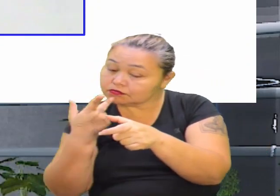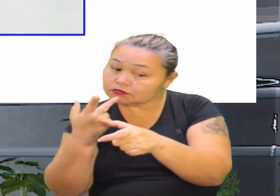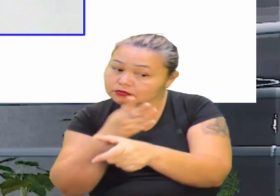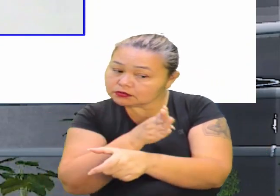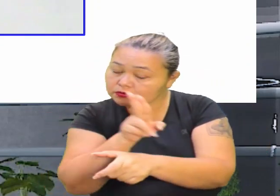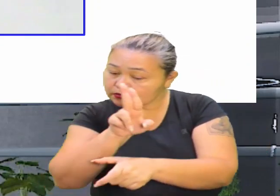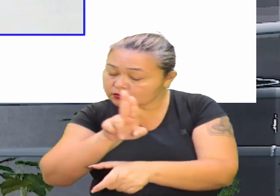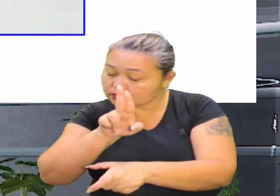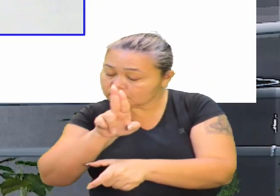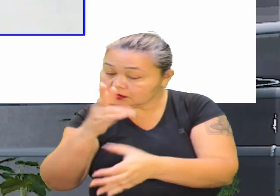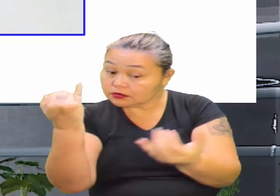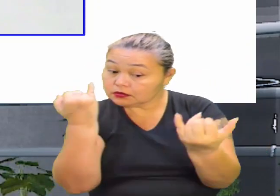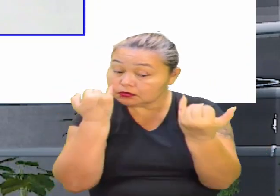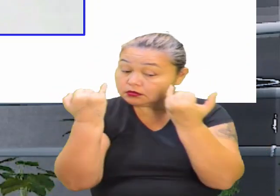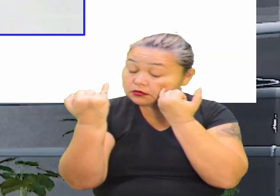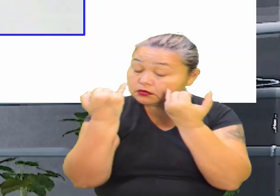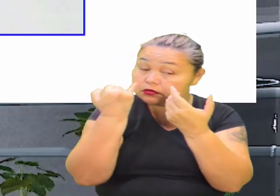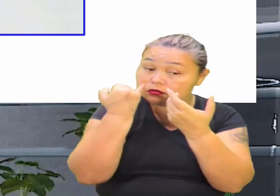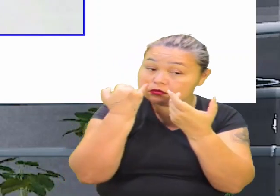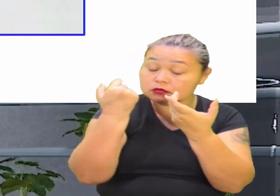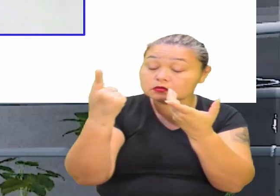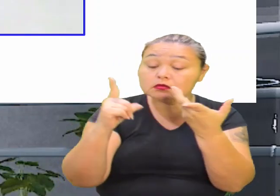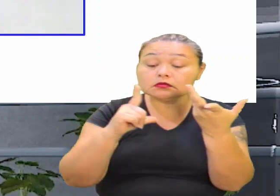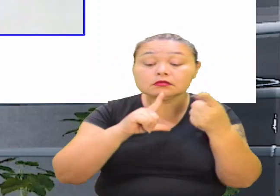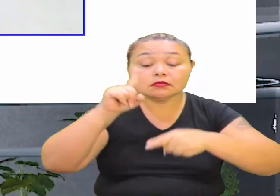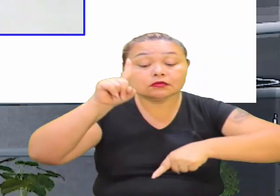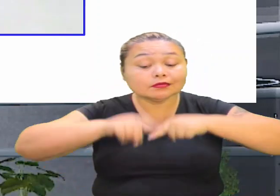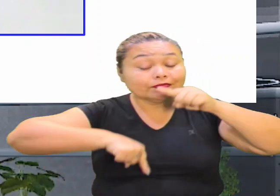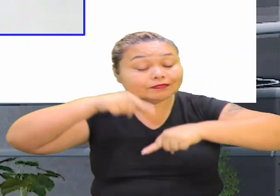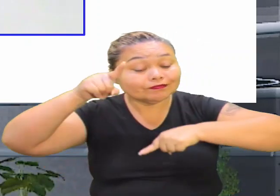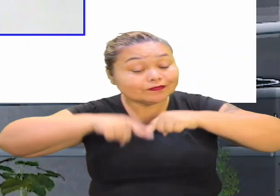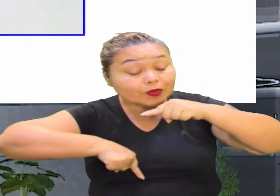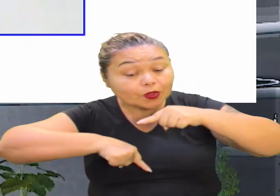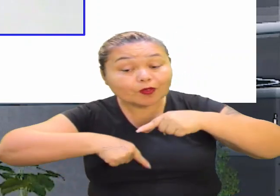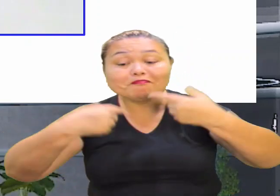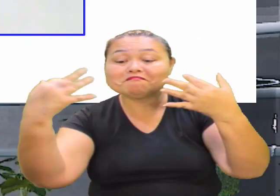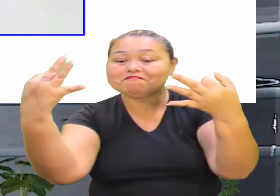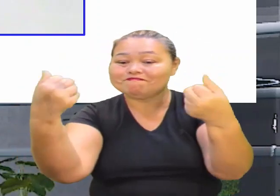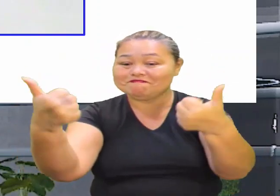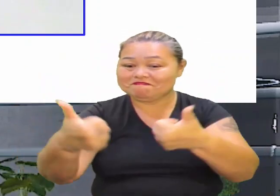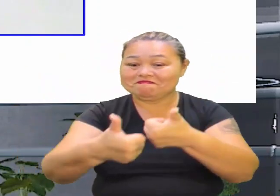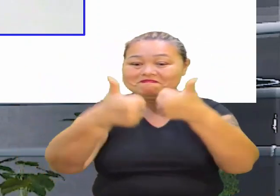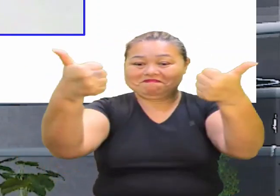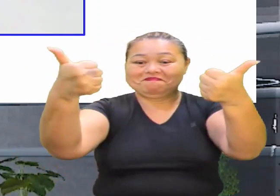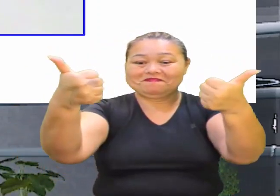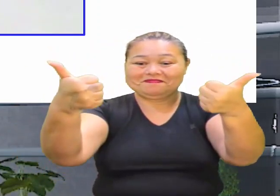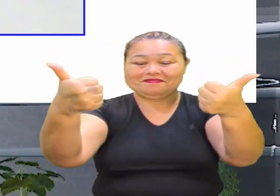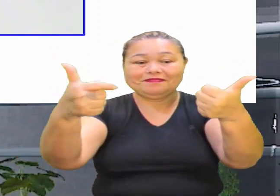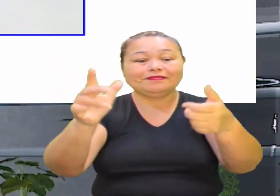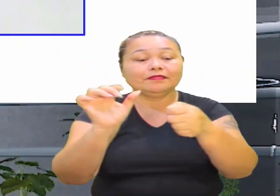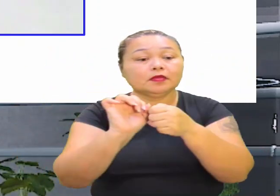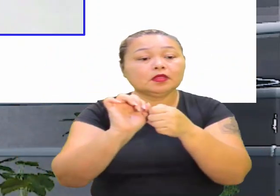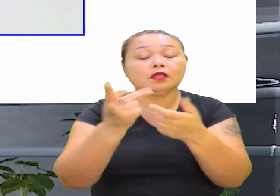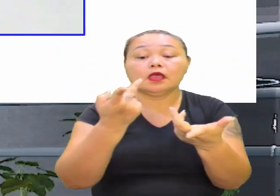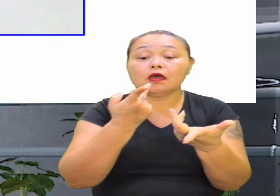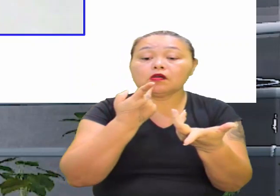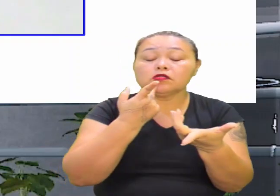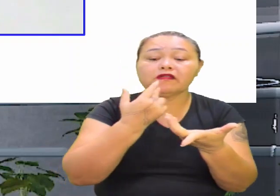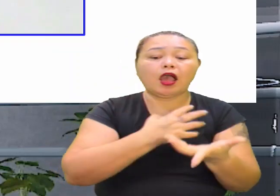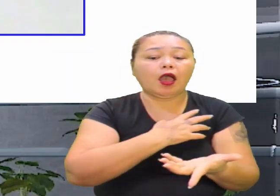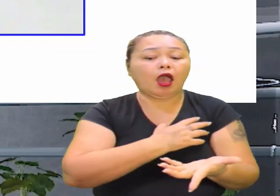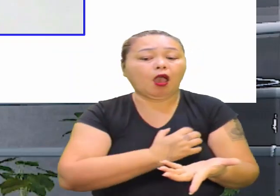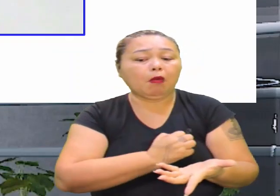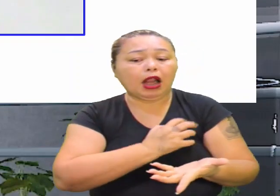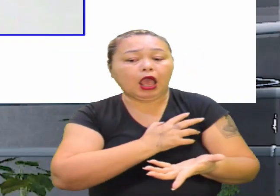usar dessa informação para ter um produto de qualidade. Se eu estou falando de maracujá,